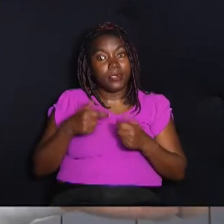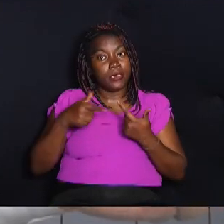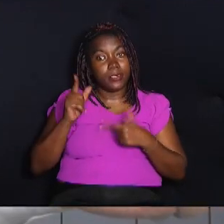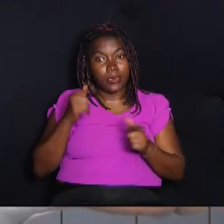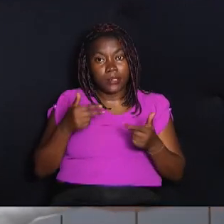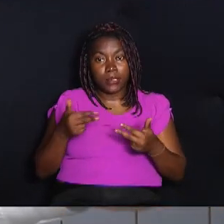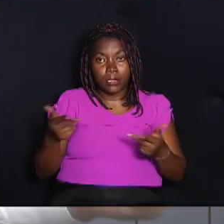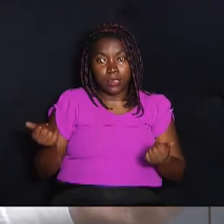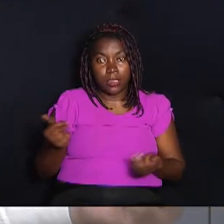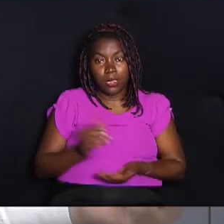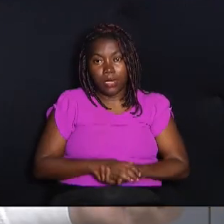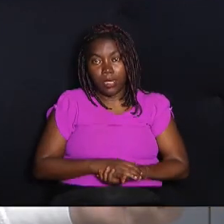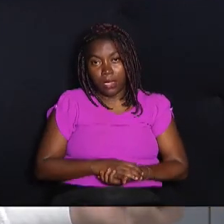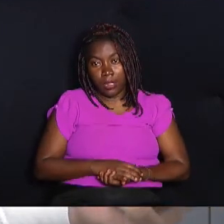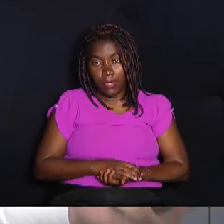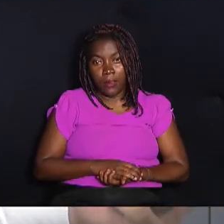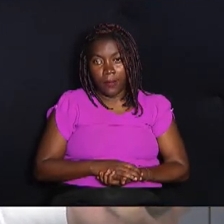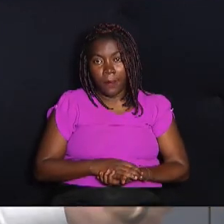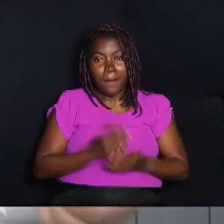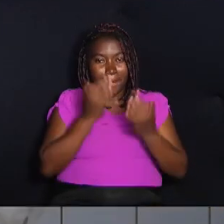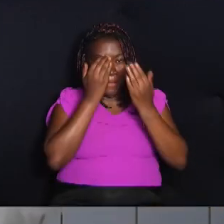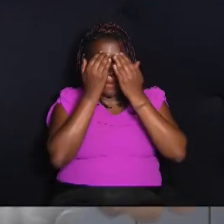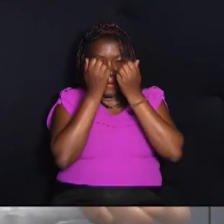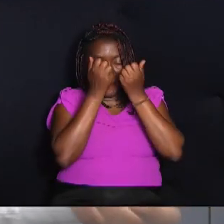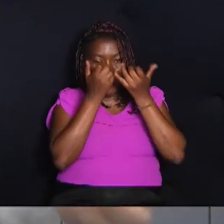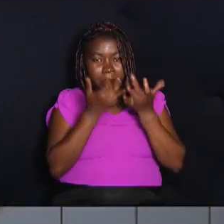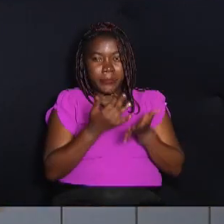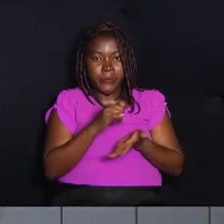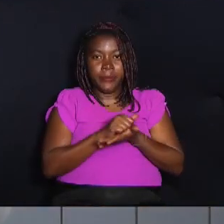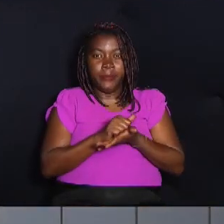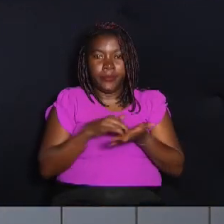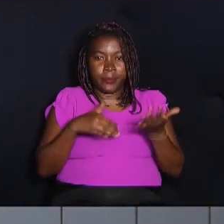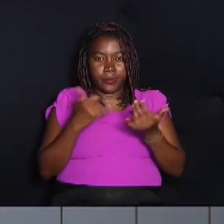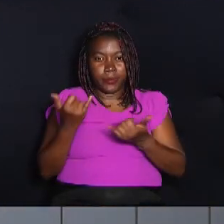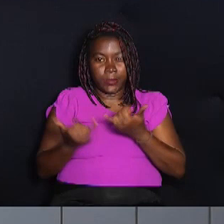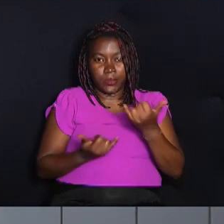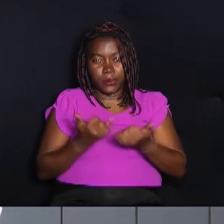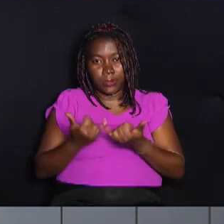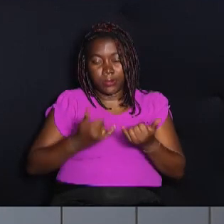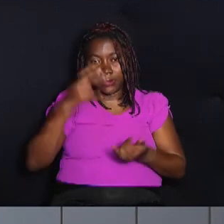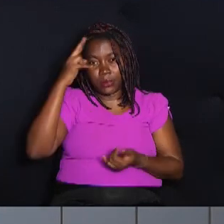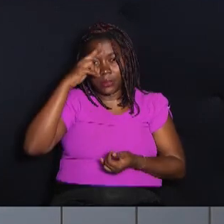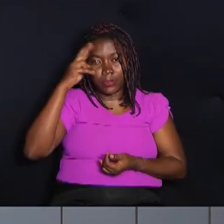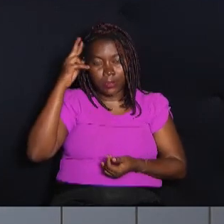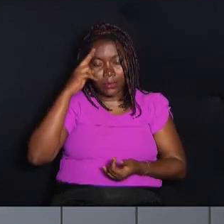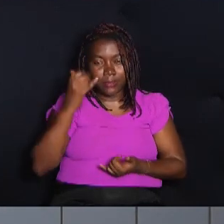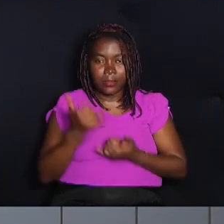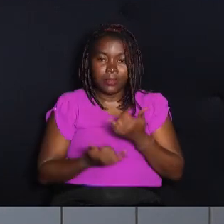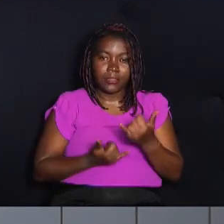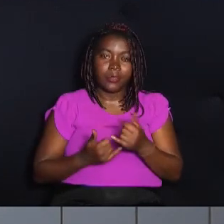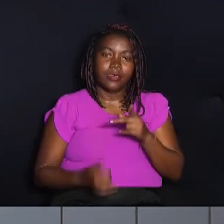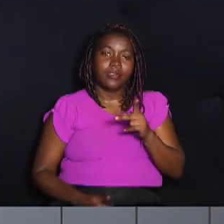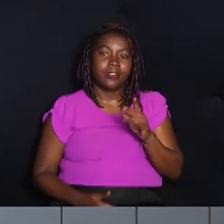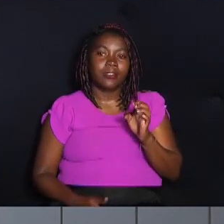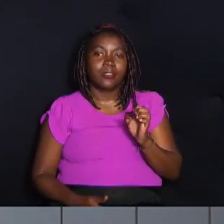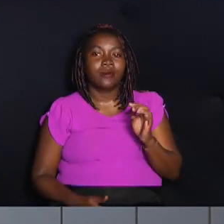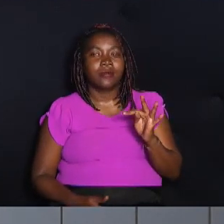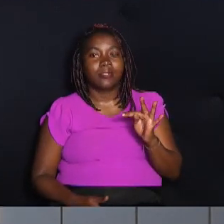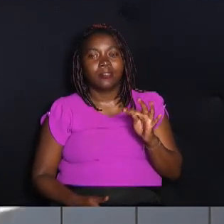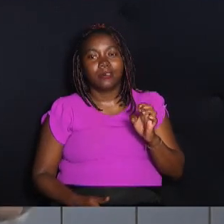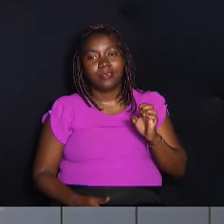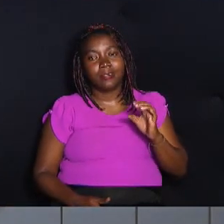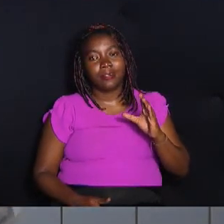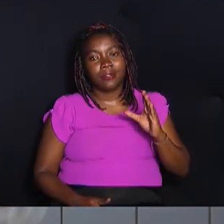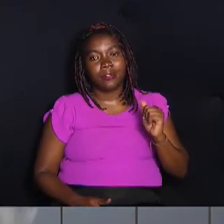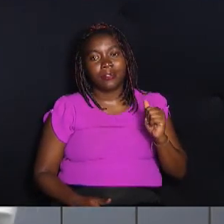estava dizendo das atividades, né, de brincadeiras, eu me lembrava, a gente jogava peteca. Muito bom. Sabe? Eu